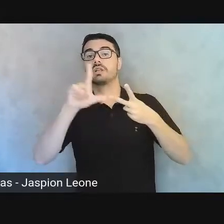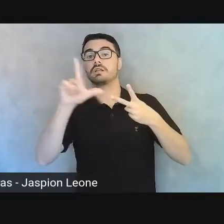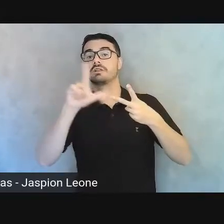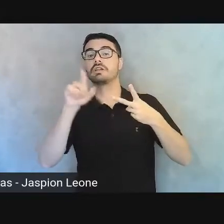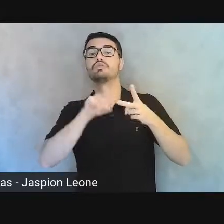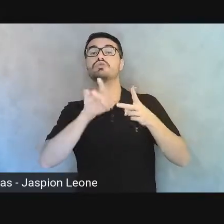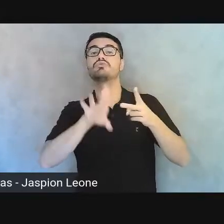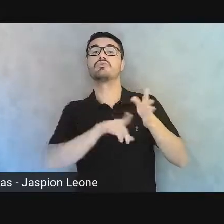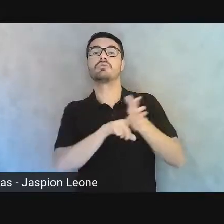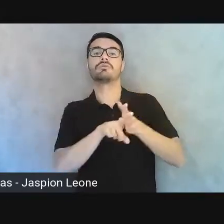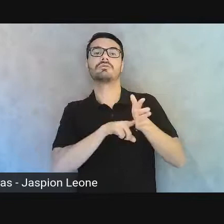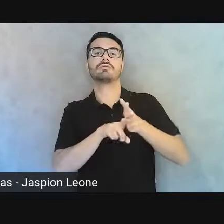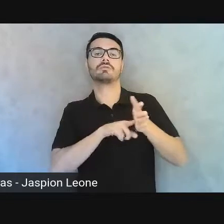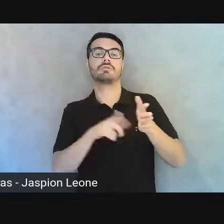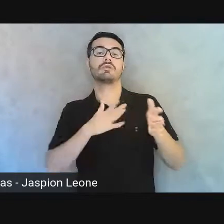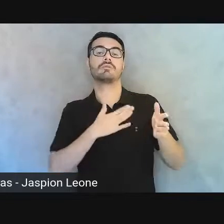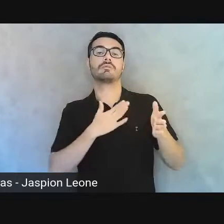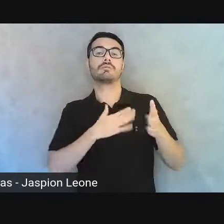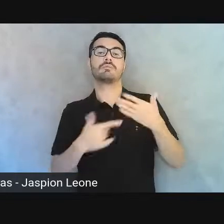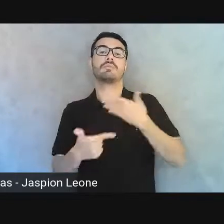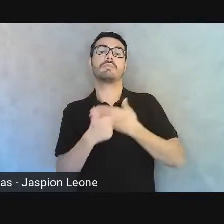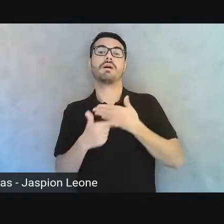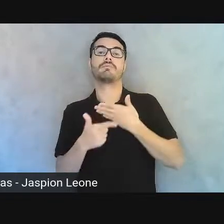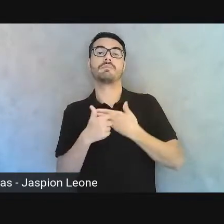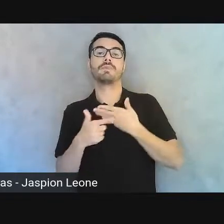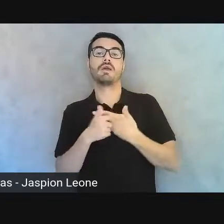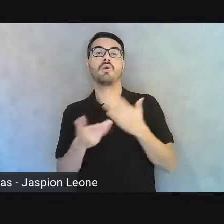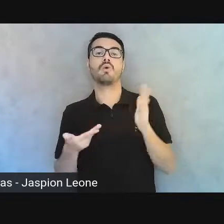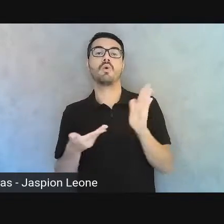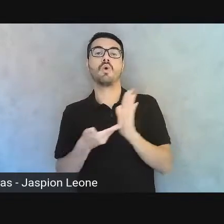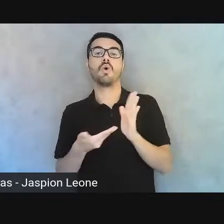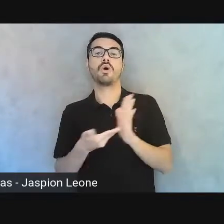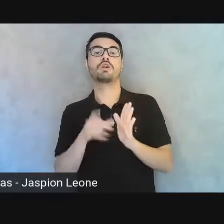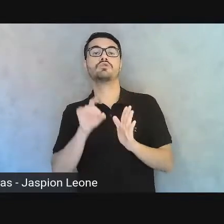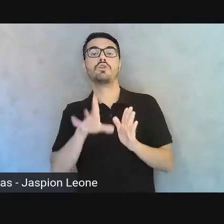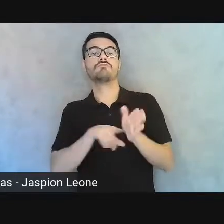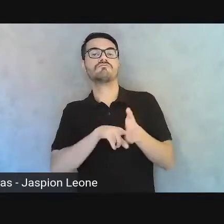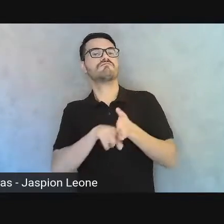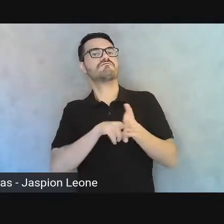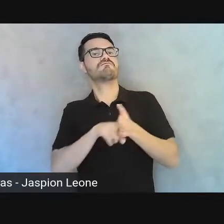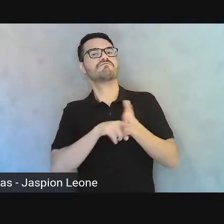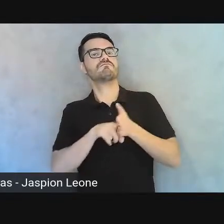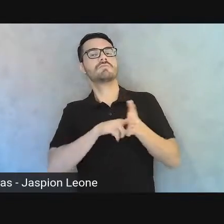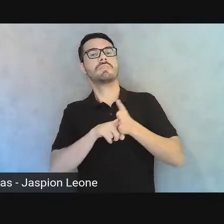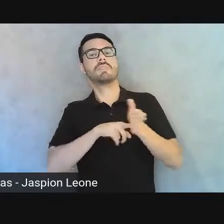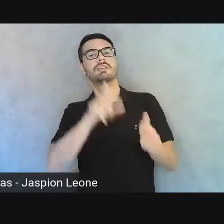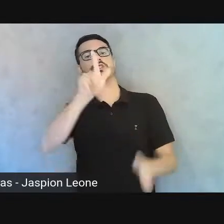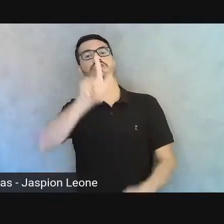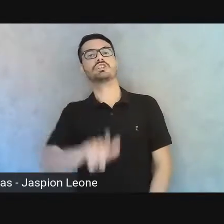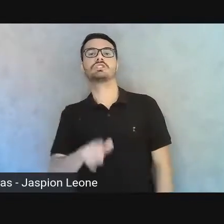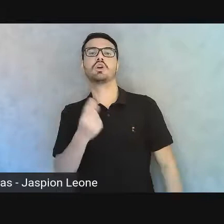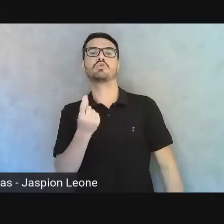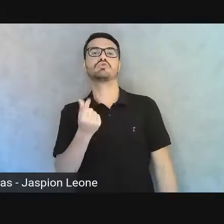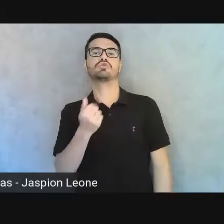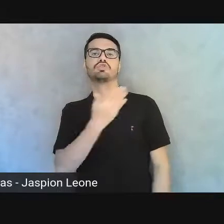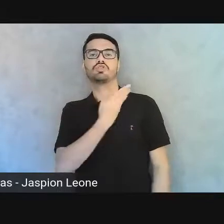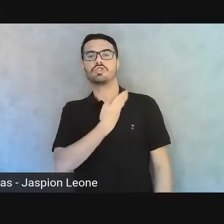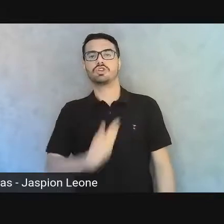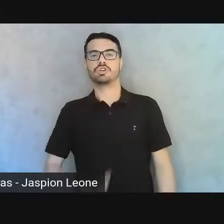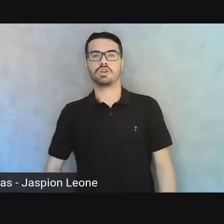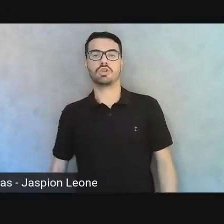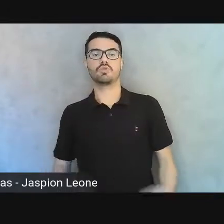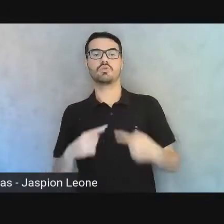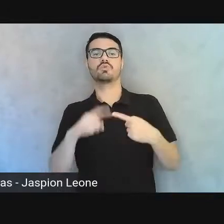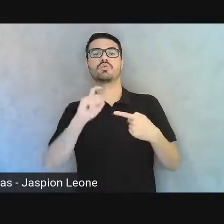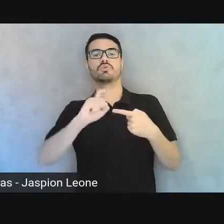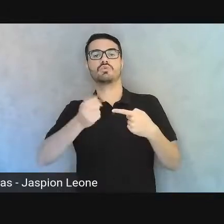aquela função do Congresso Nacional de fiscalizar a gestão orçamentária do executivo,